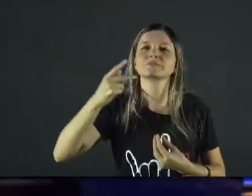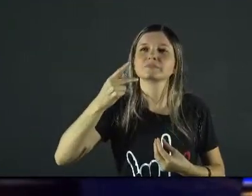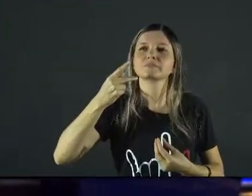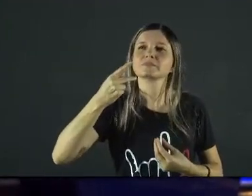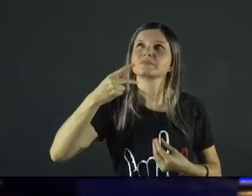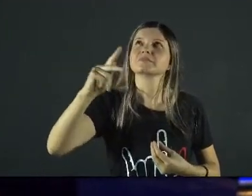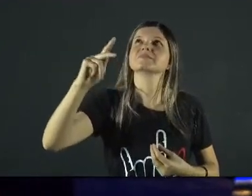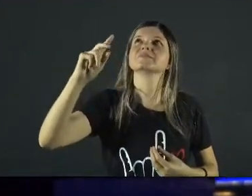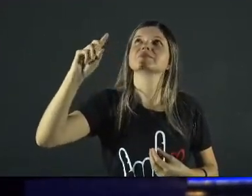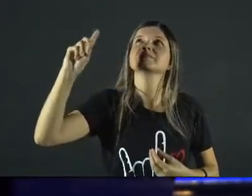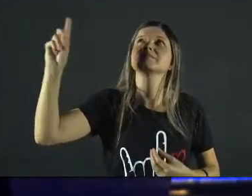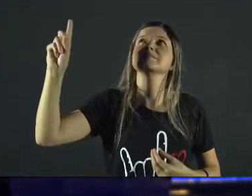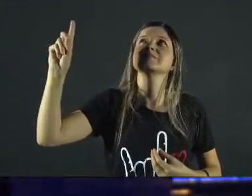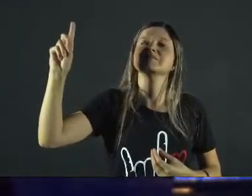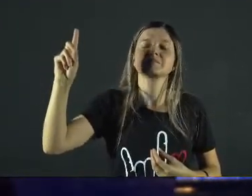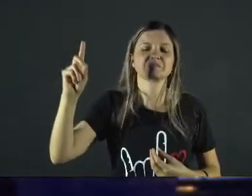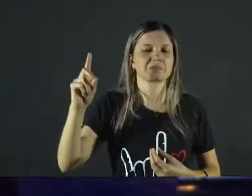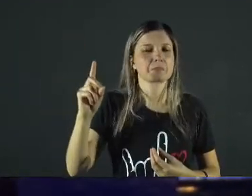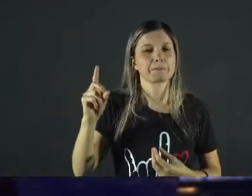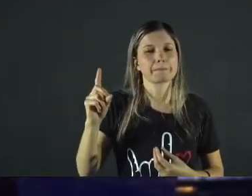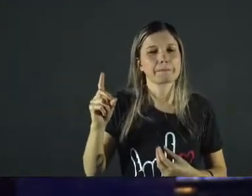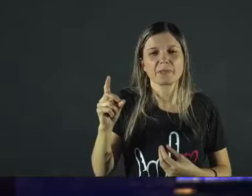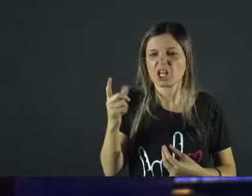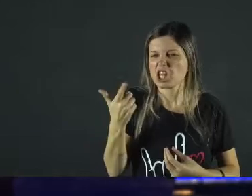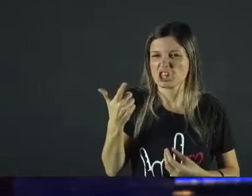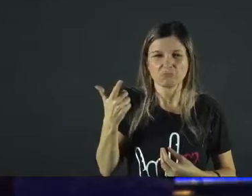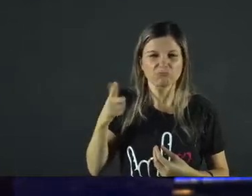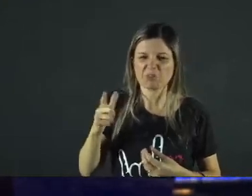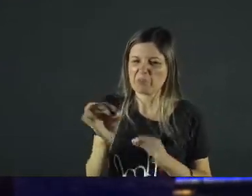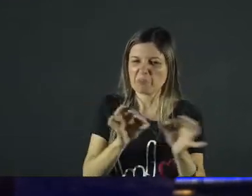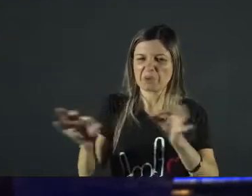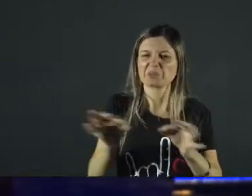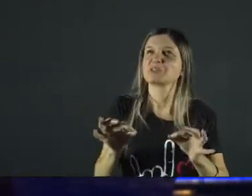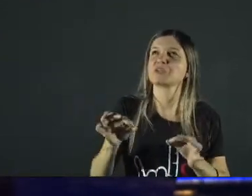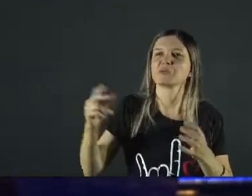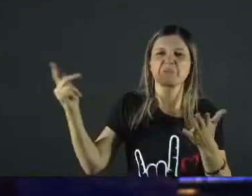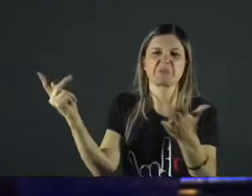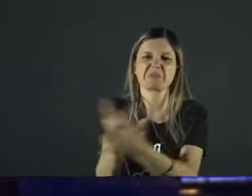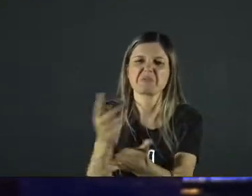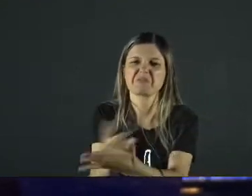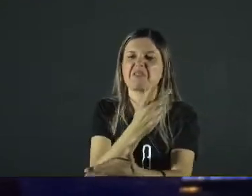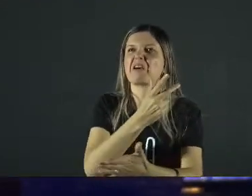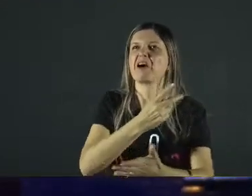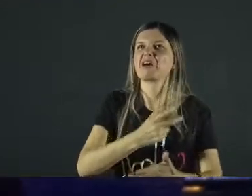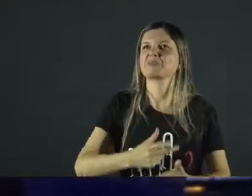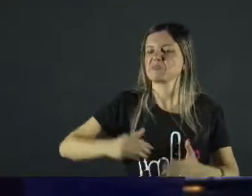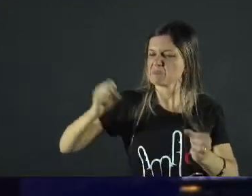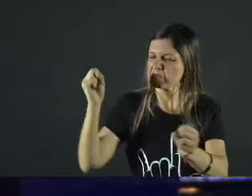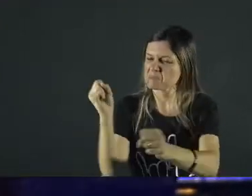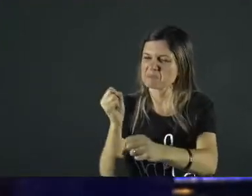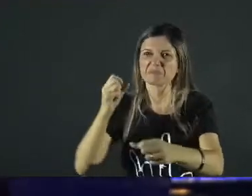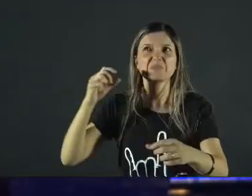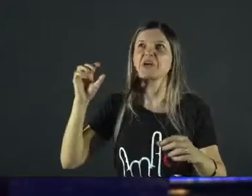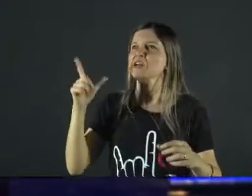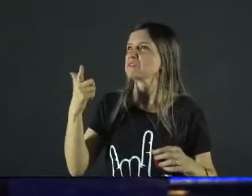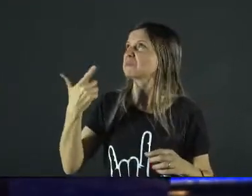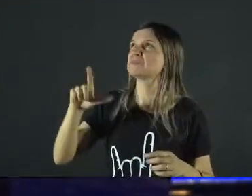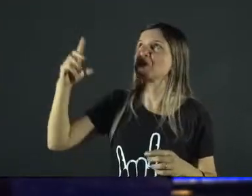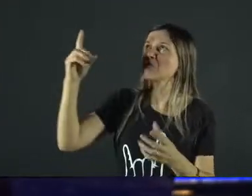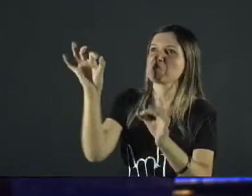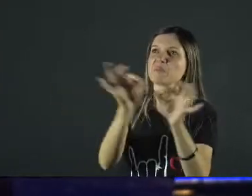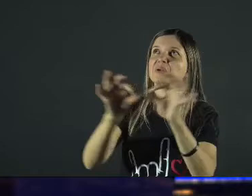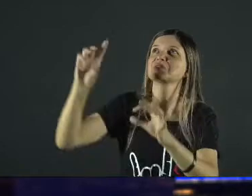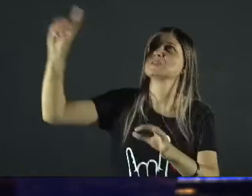que nenhum plano de Deus pode ser frustrado. Jó disse isso. Nenhum dos planos do Senhor pode ser